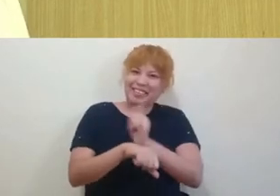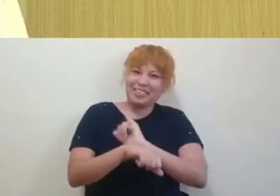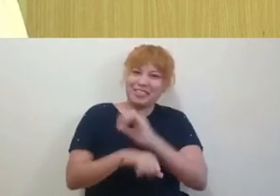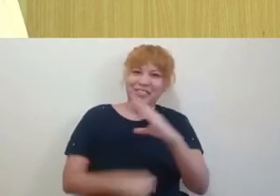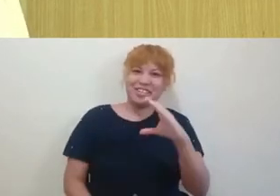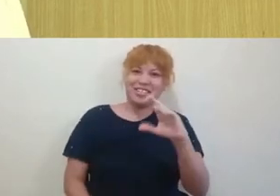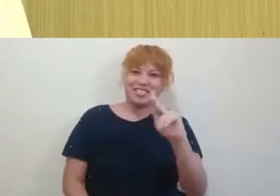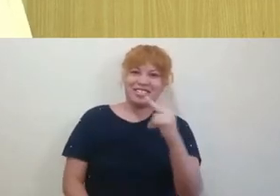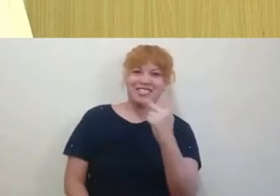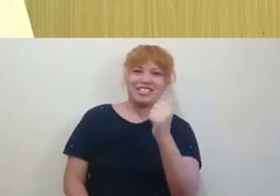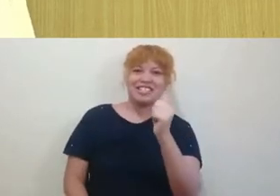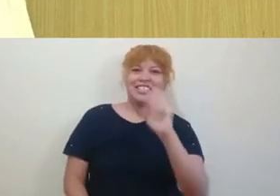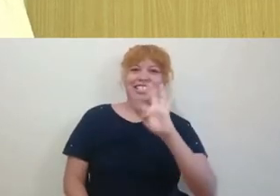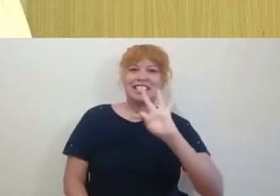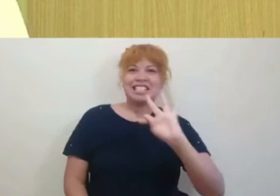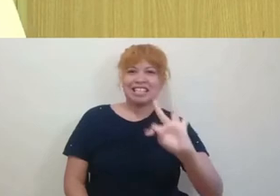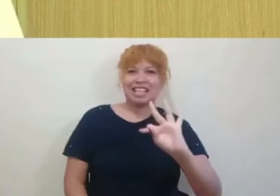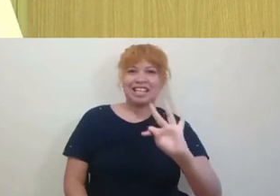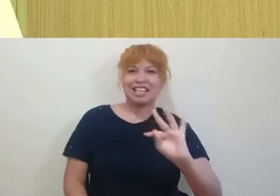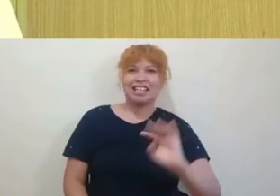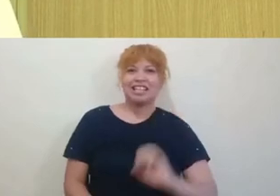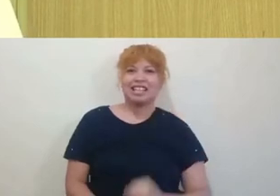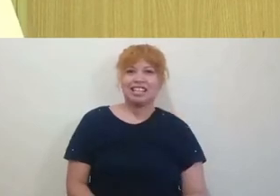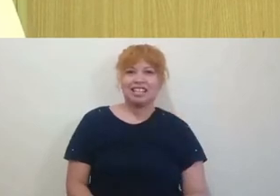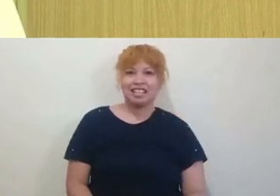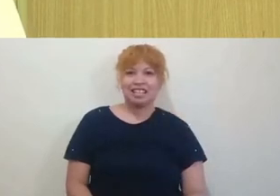de uma forma alegre, porque esse é um dia de alegria,